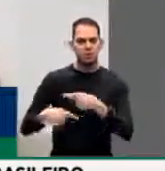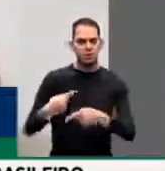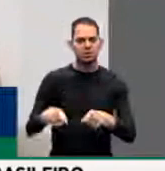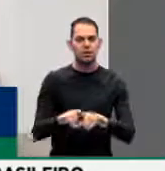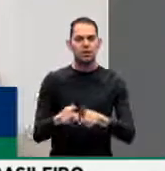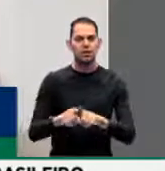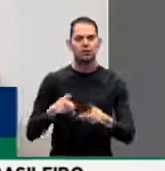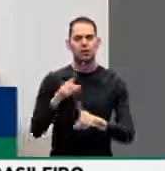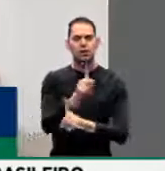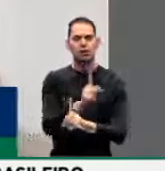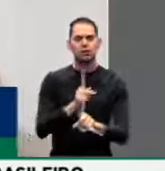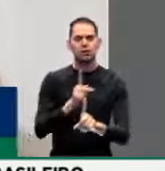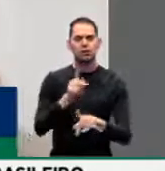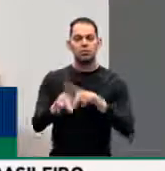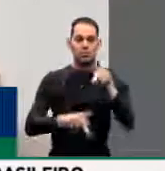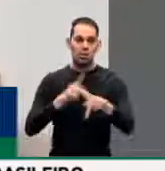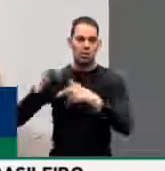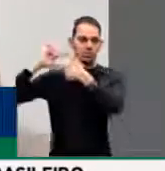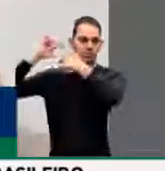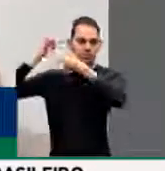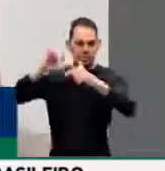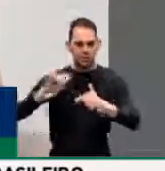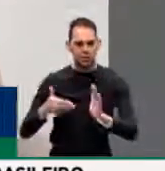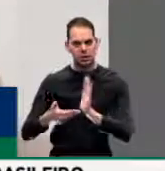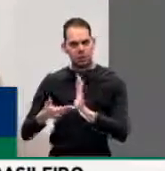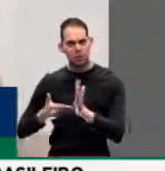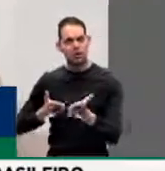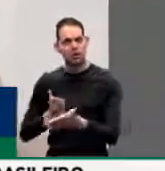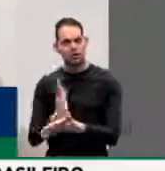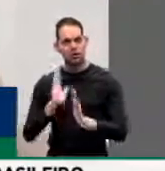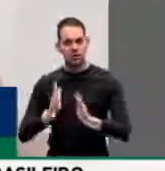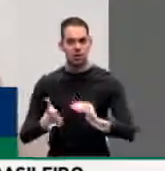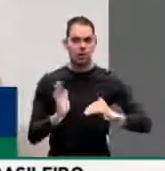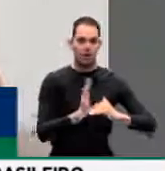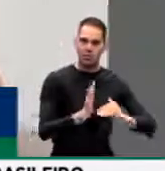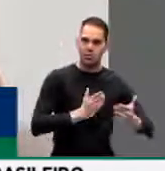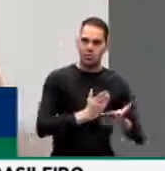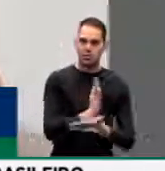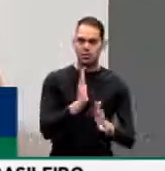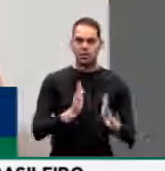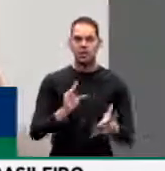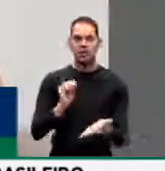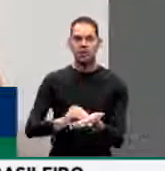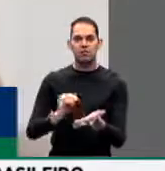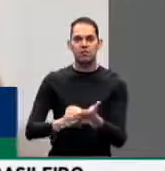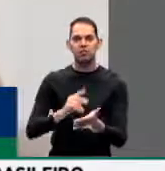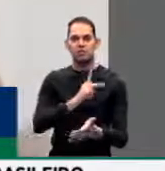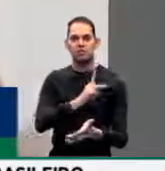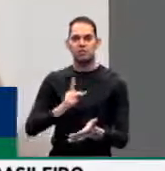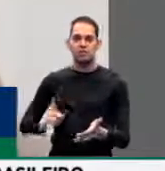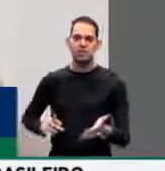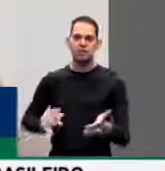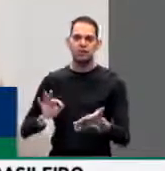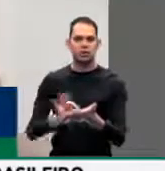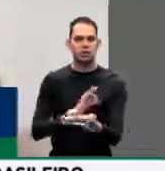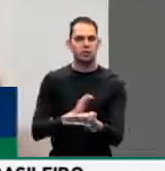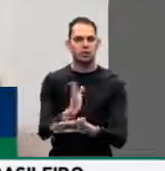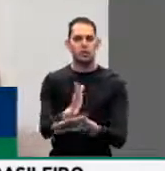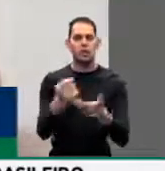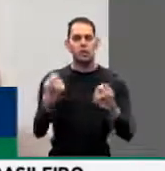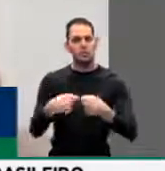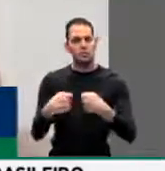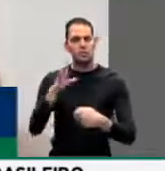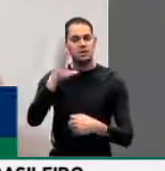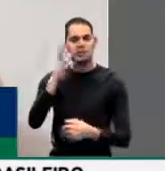foi aprovado na Câmara, já foi aprovado no Senado e falta a sanção presidencial. Nós precisamos dessa